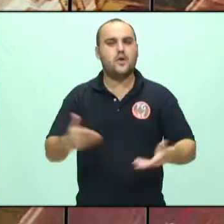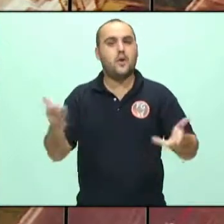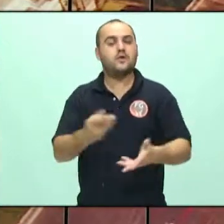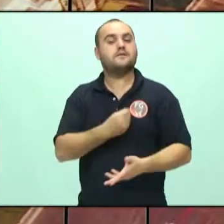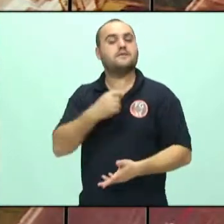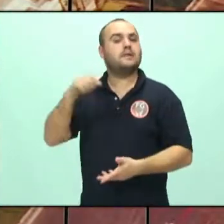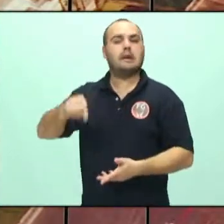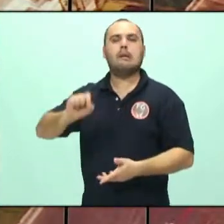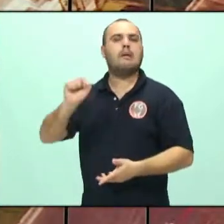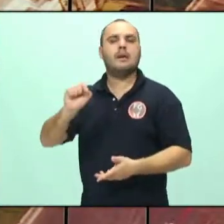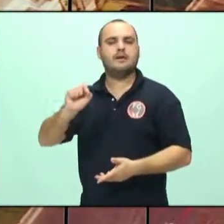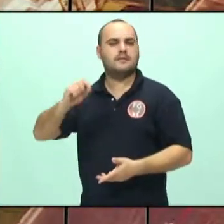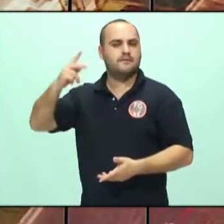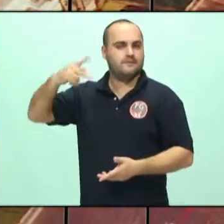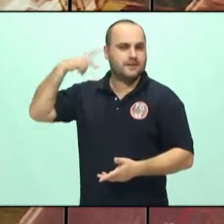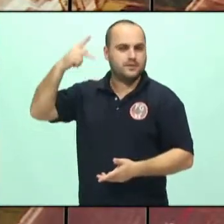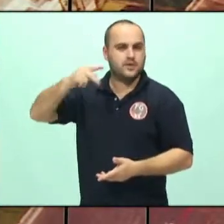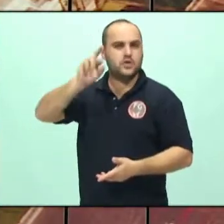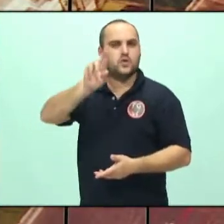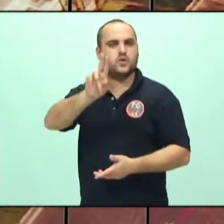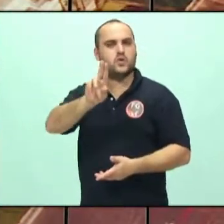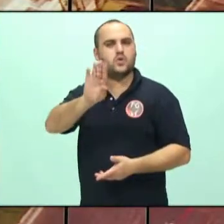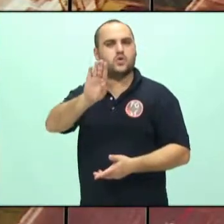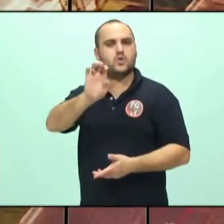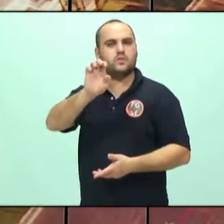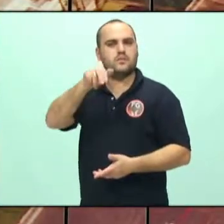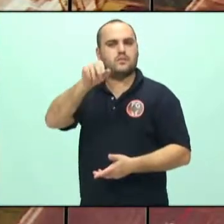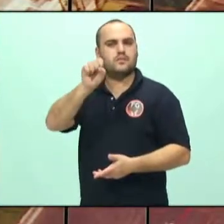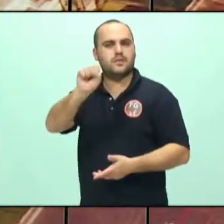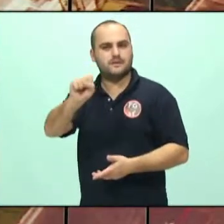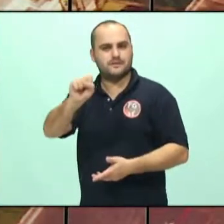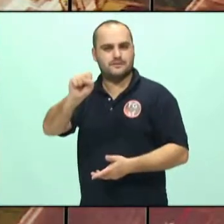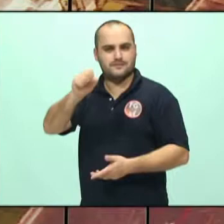programa Rubens Angioletti, vereador do